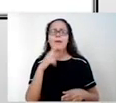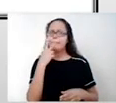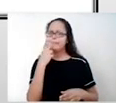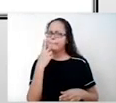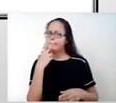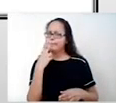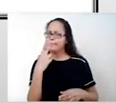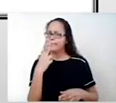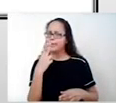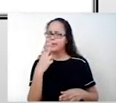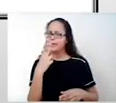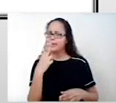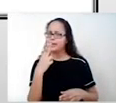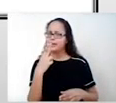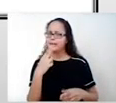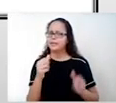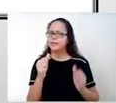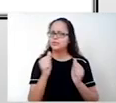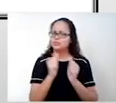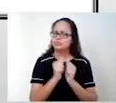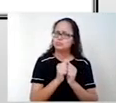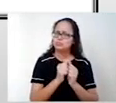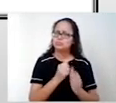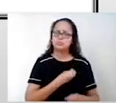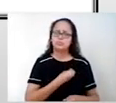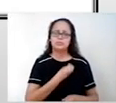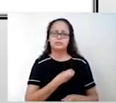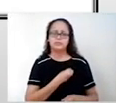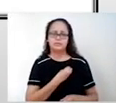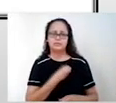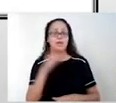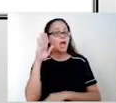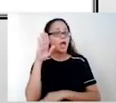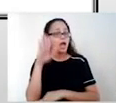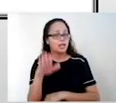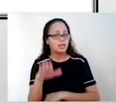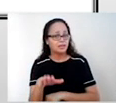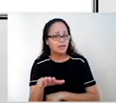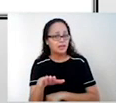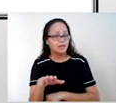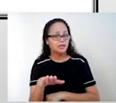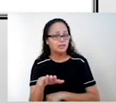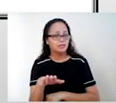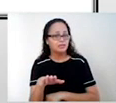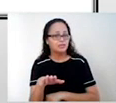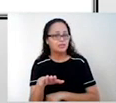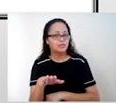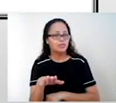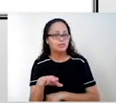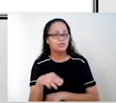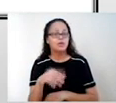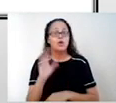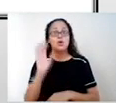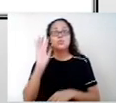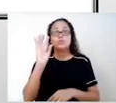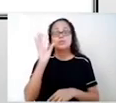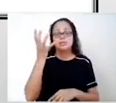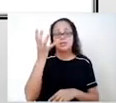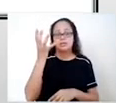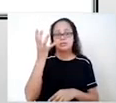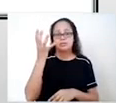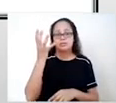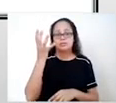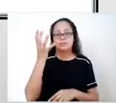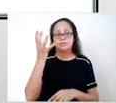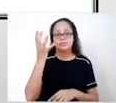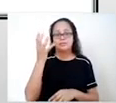falar de algo bem próximo da realidade, né? Logo que caiu a tarde, os acontecimentos começaram a acontecer,